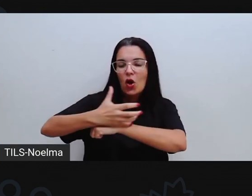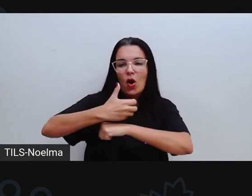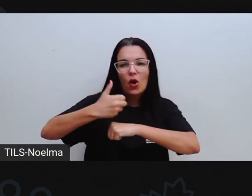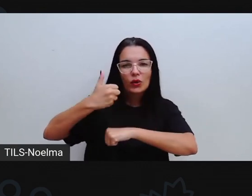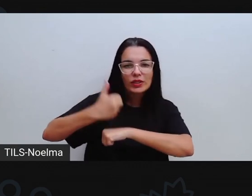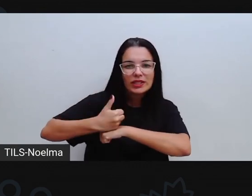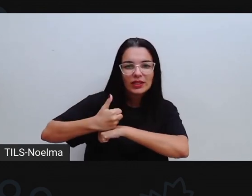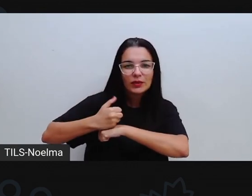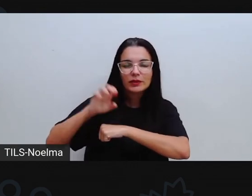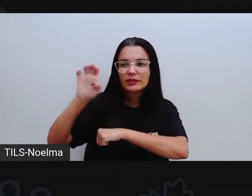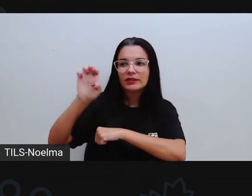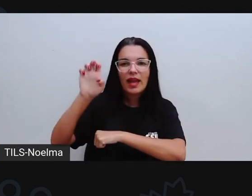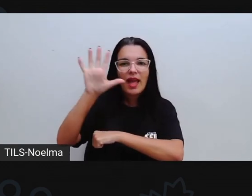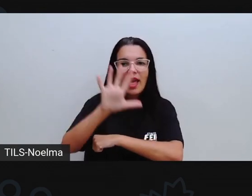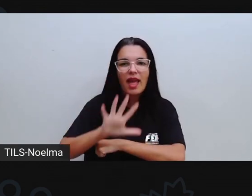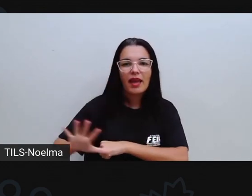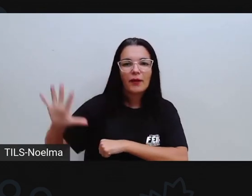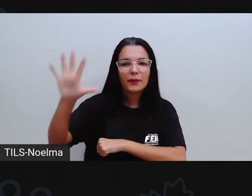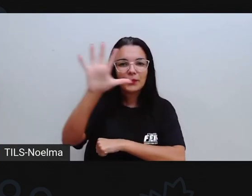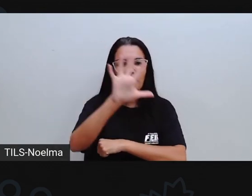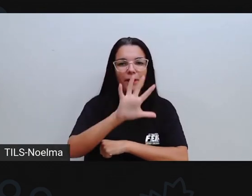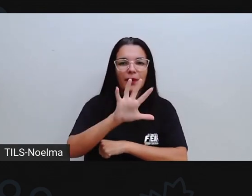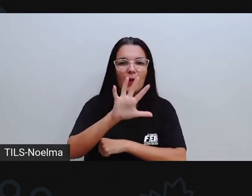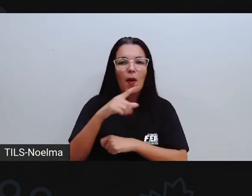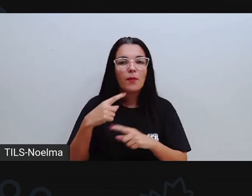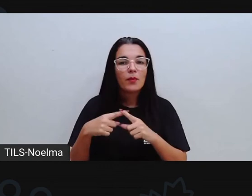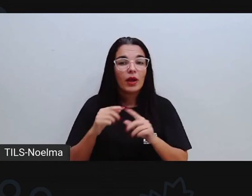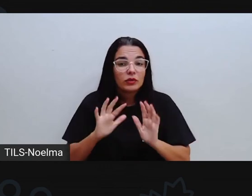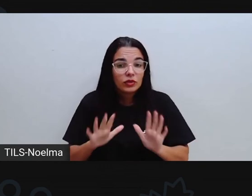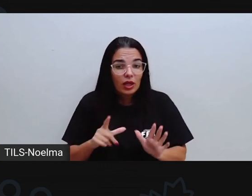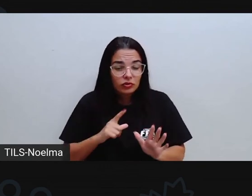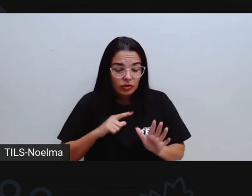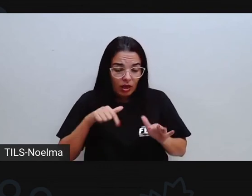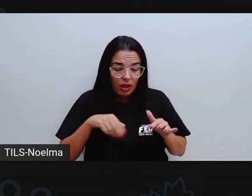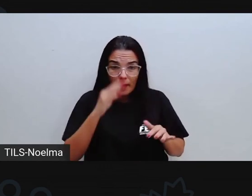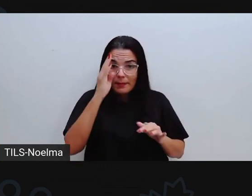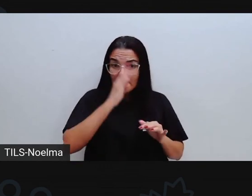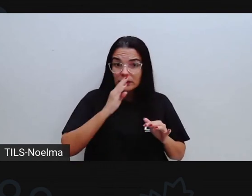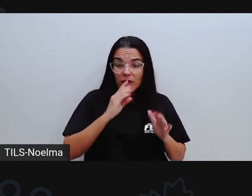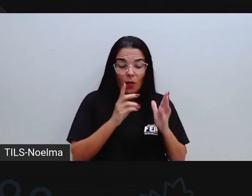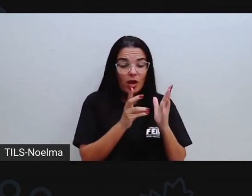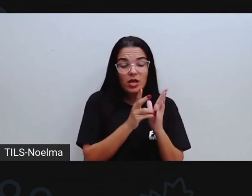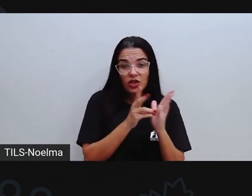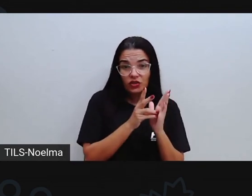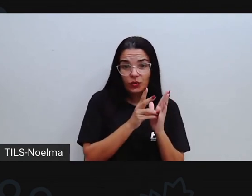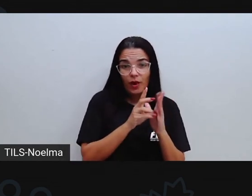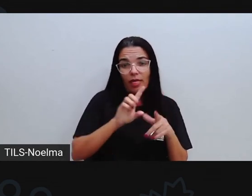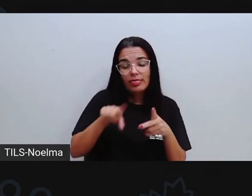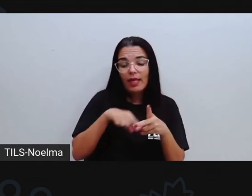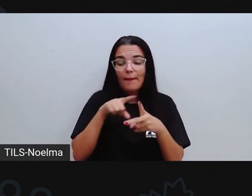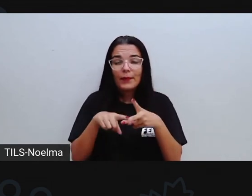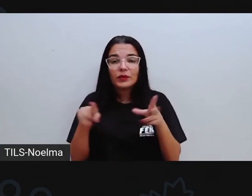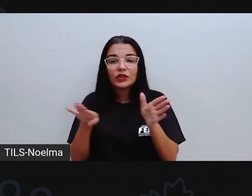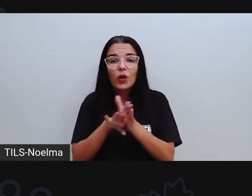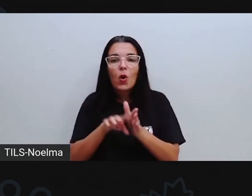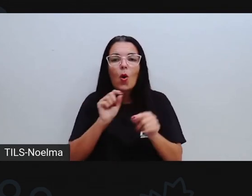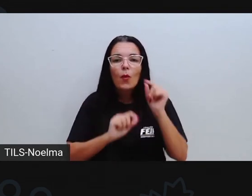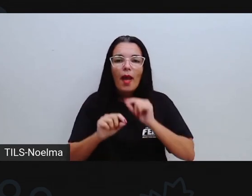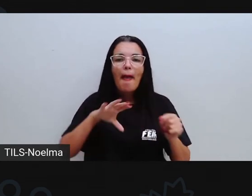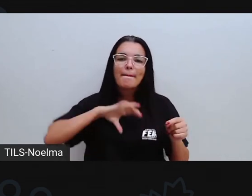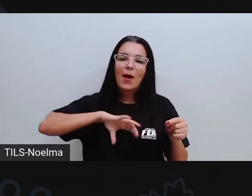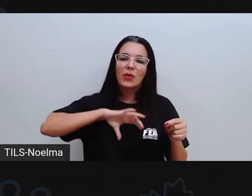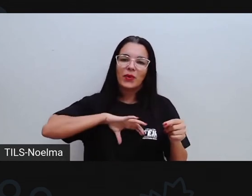partir dos europeus, né? A população indígena que já morava aqui e, posteriormente, aí, os escravos africanos.